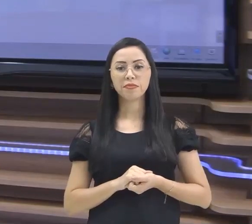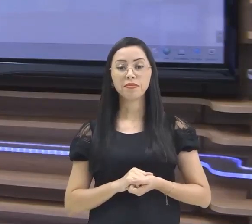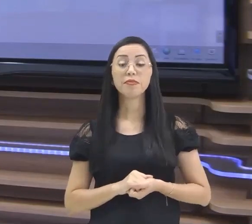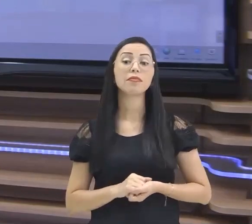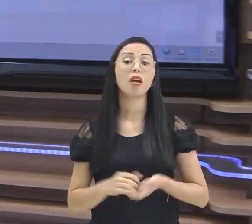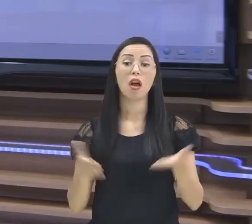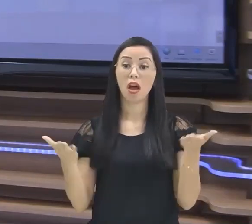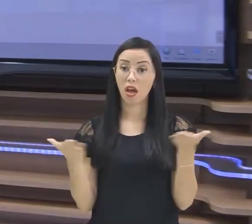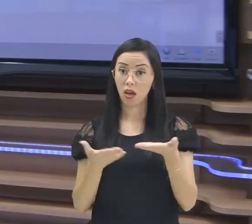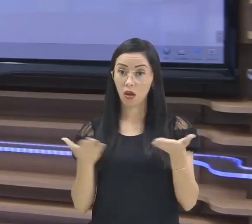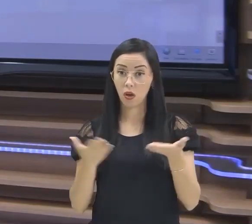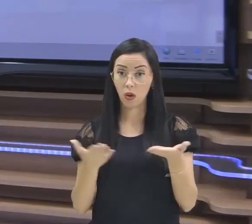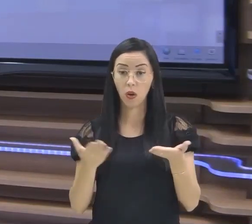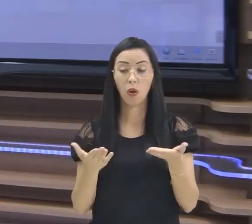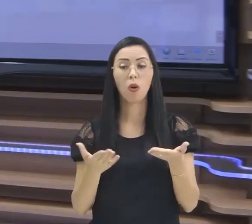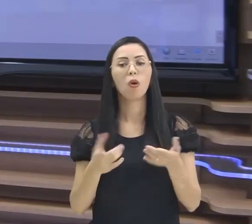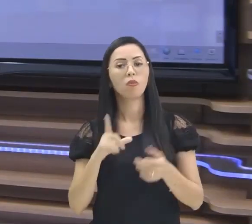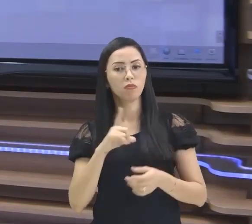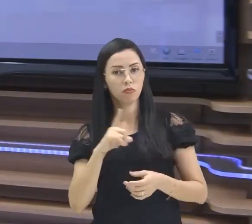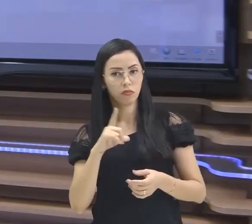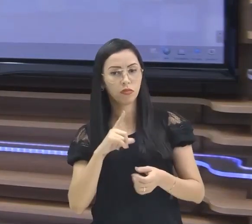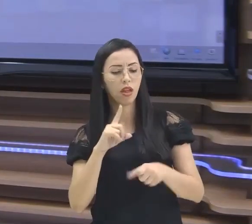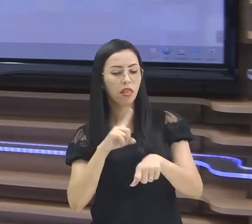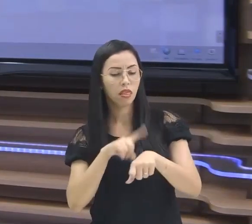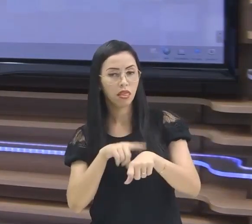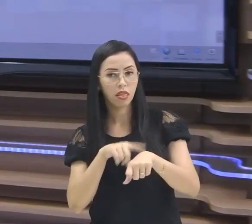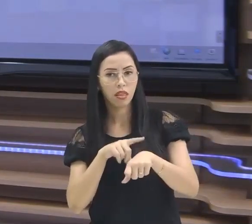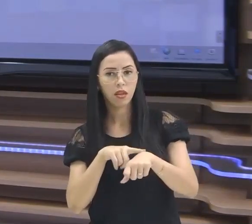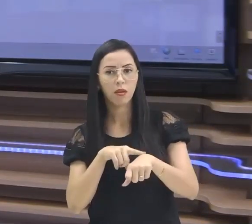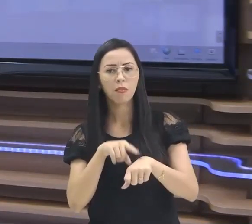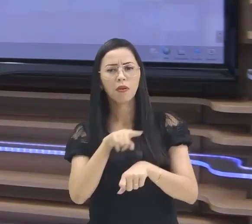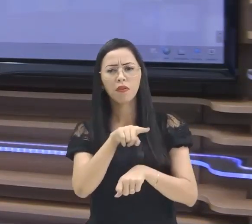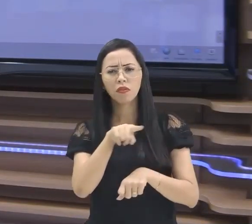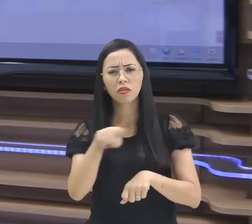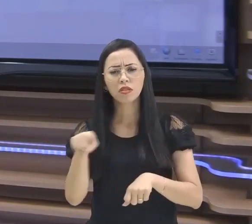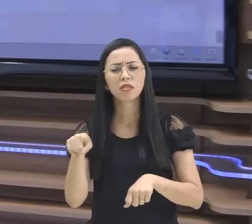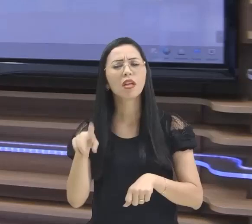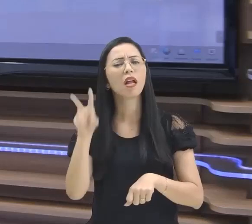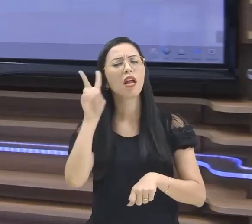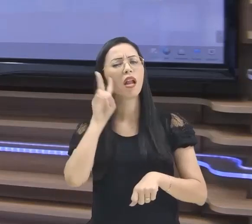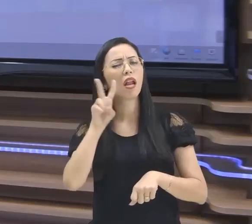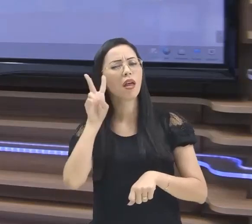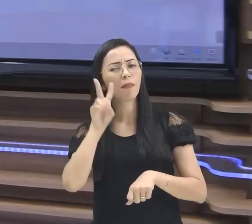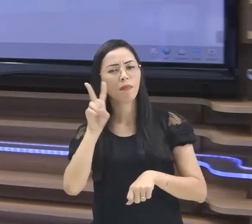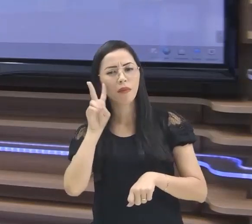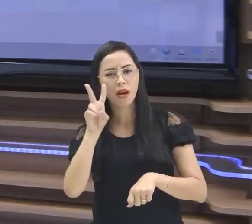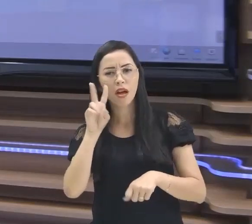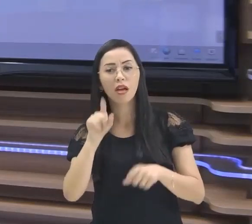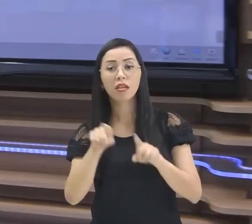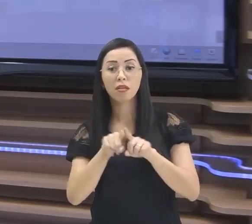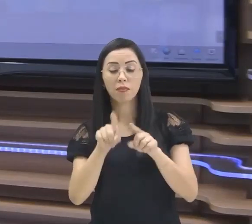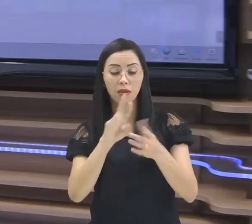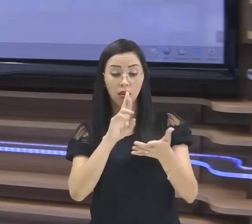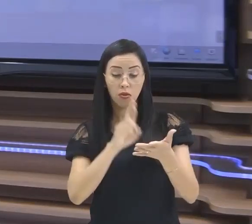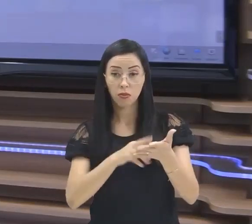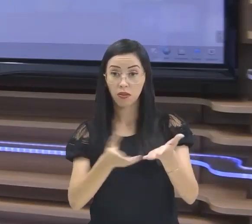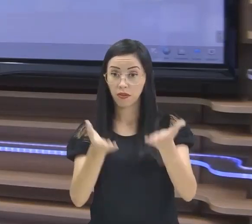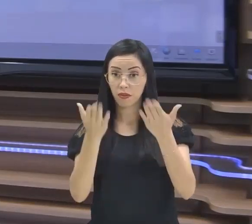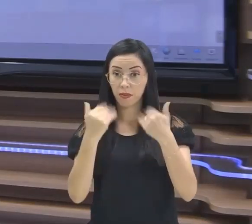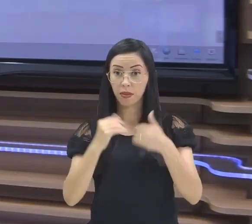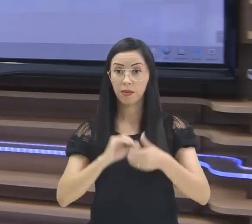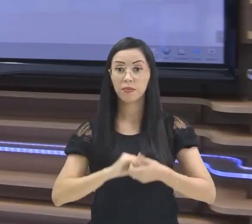Agora vocês vão ter um tempinho para vocês lembrarem de tudo que a gente viu e responder, tá bom? Vamos lá?